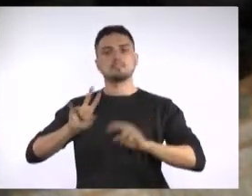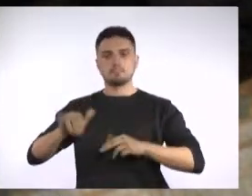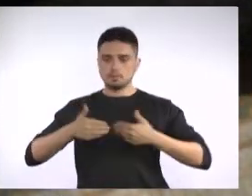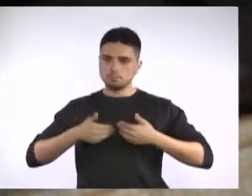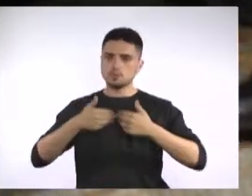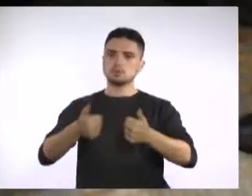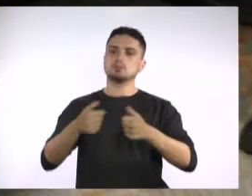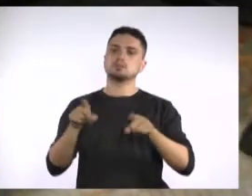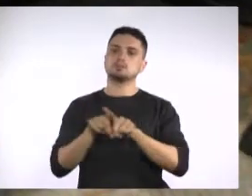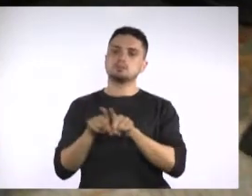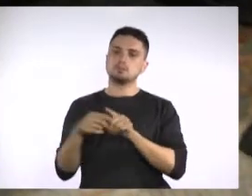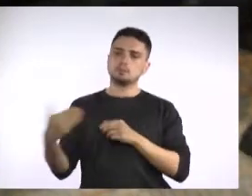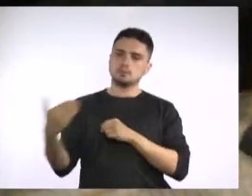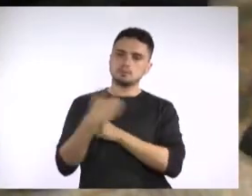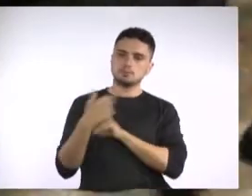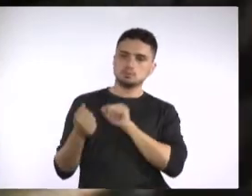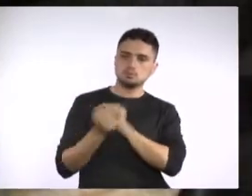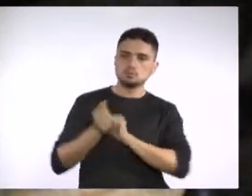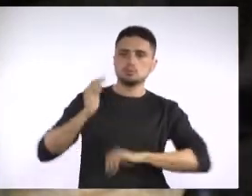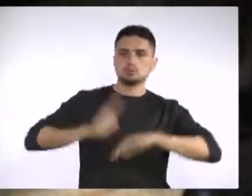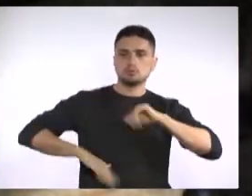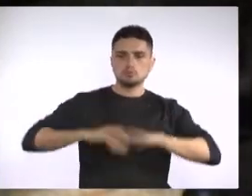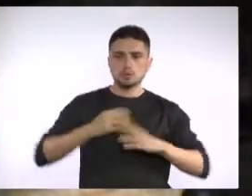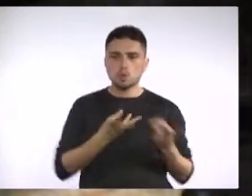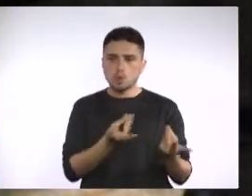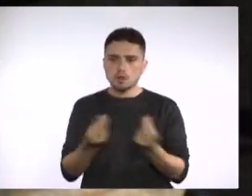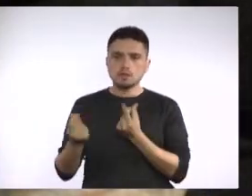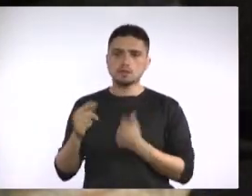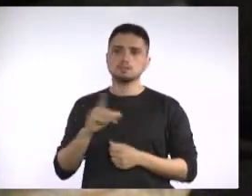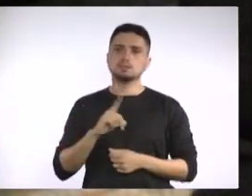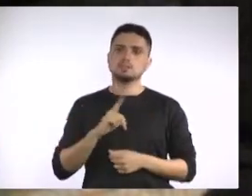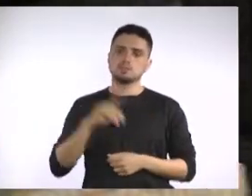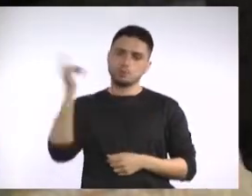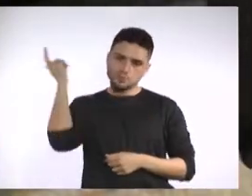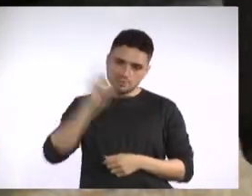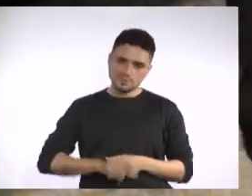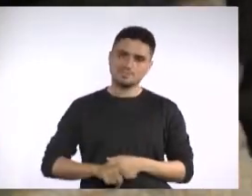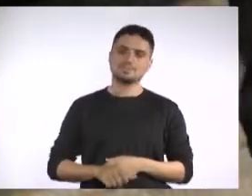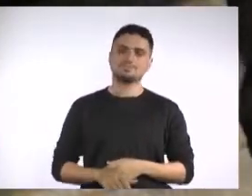participação desses profissionais qualificados que nós temos disponibilizados aqui. Obrigado a vocês aí.